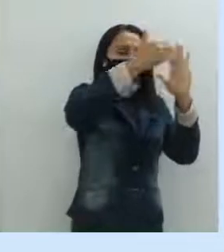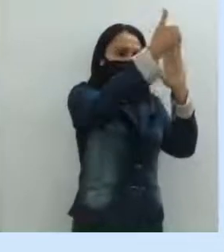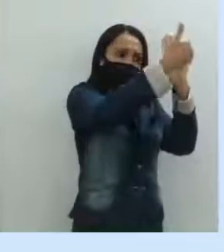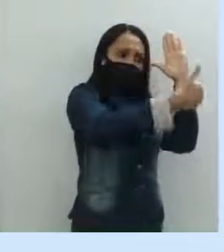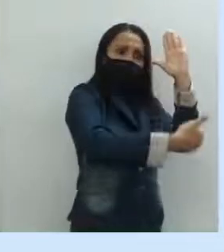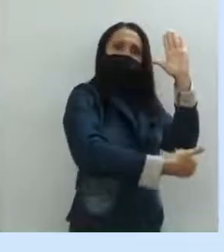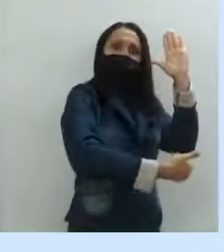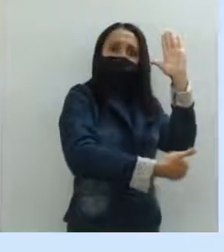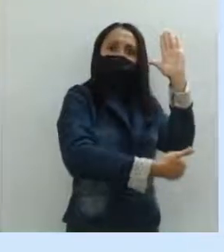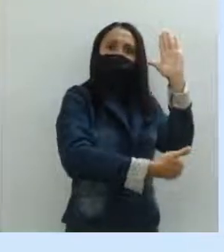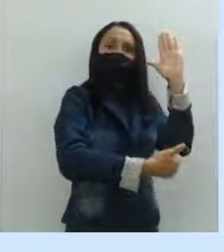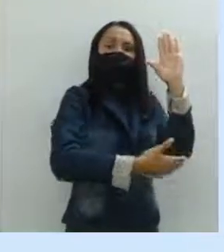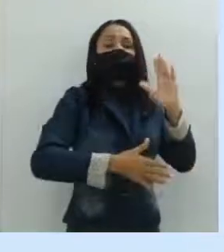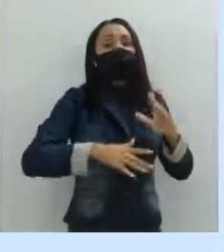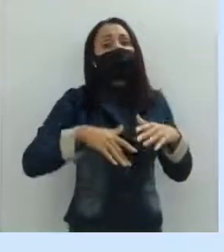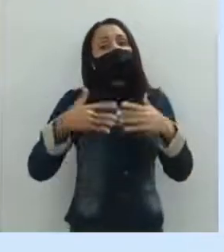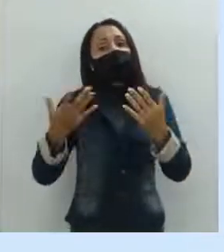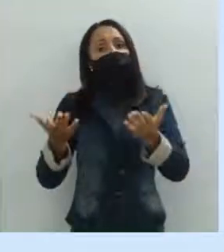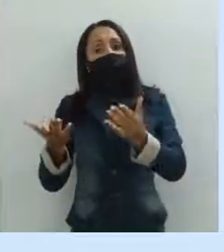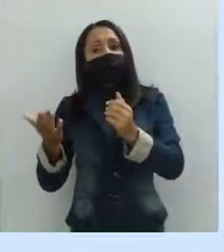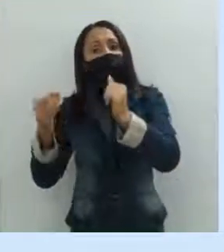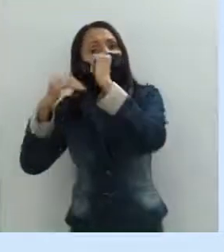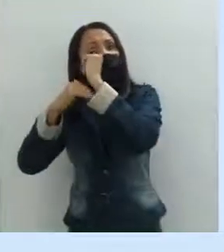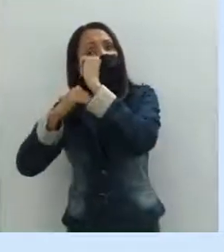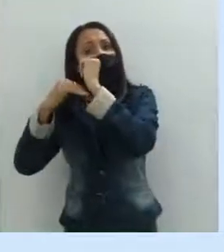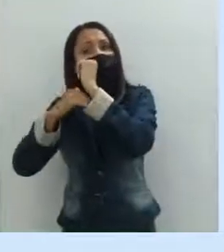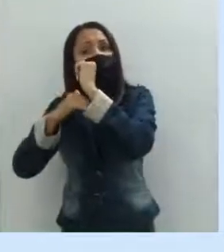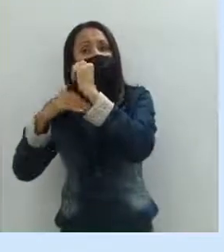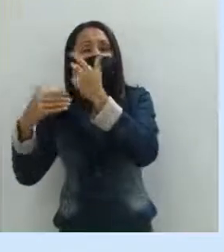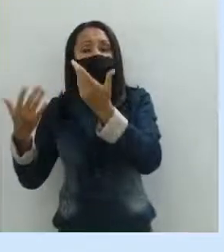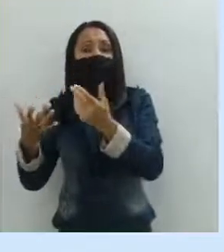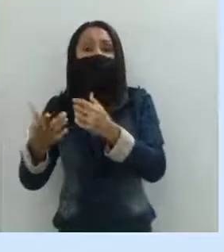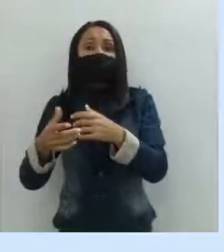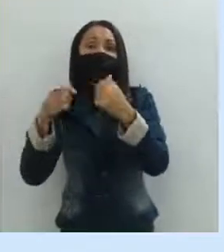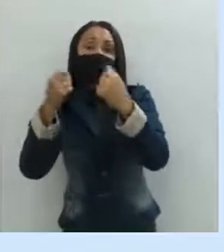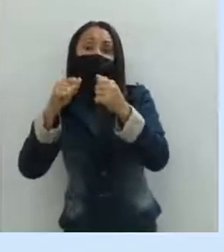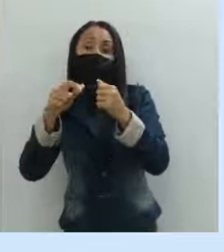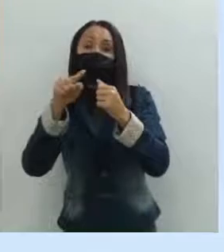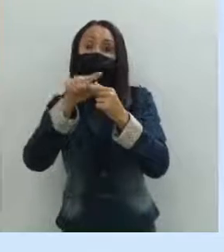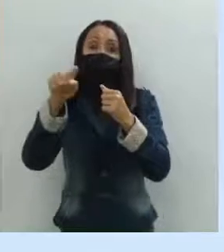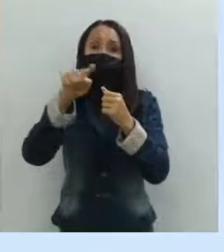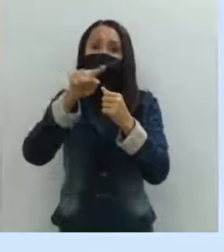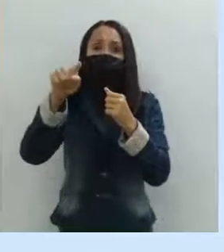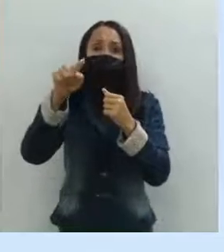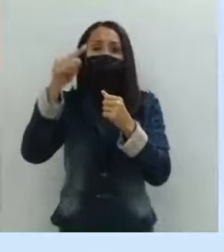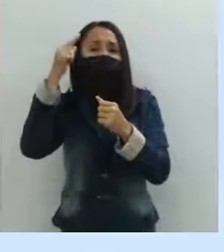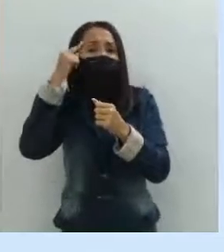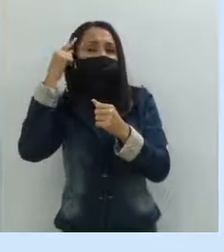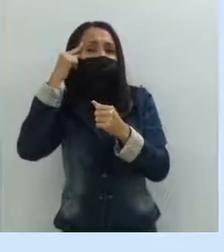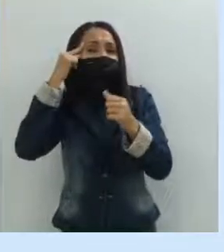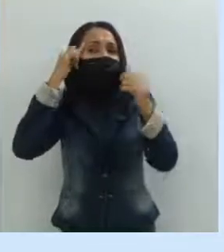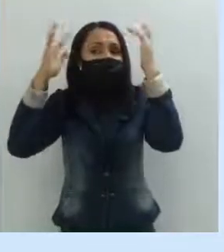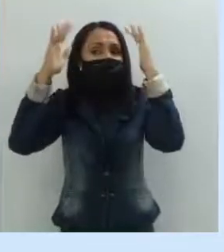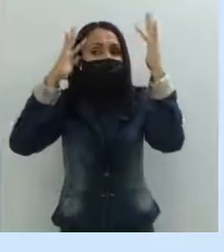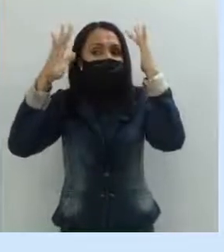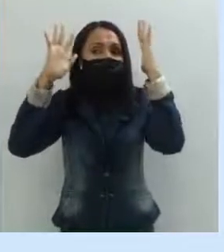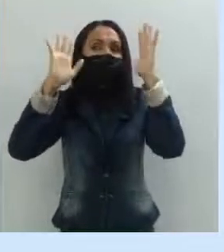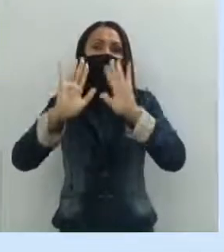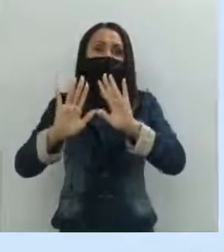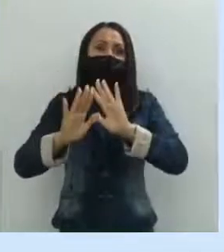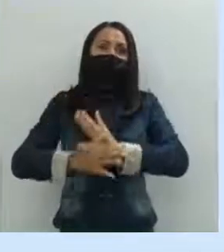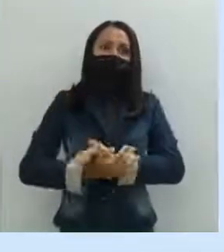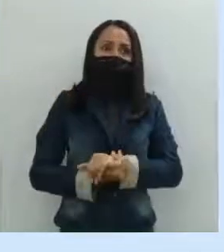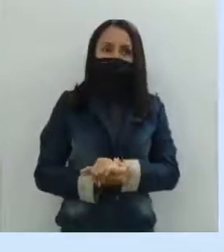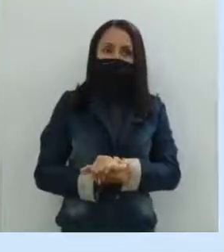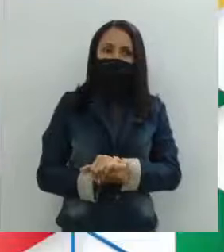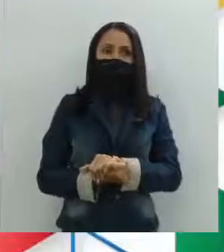do texto. E as implícitas são aquelas que vocês vão ter que inferir. Então, vamos adiante